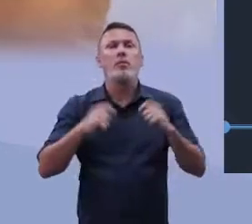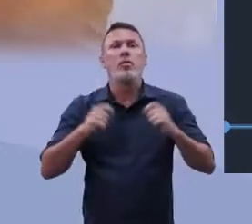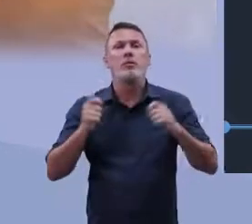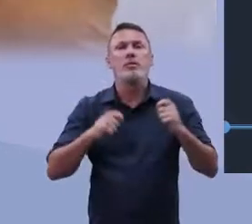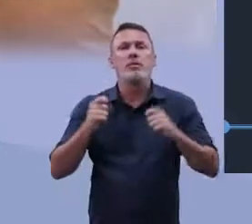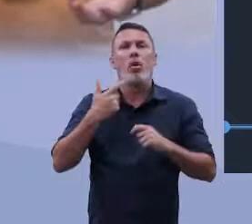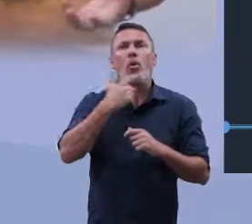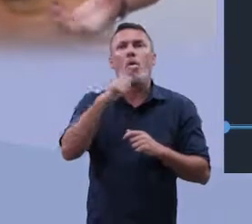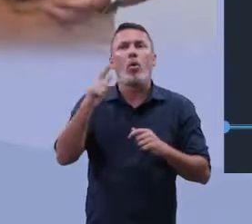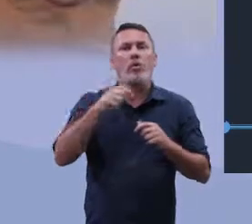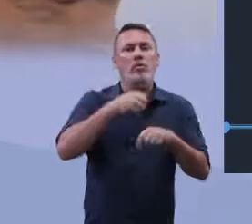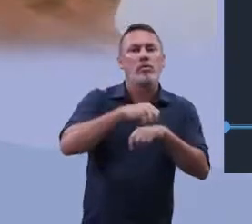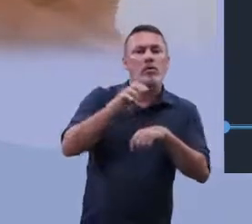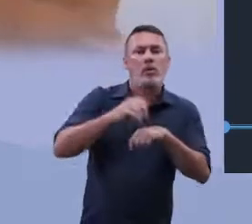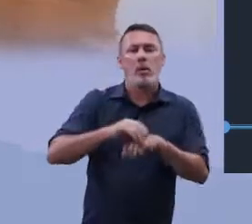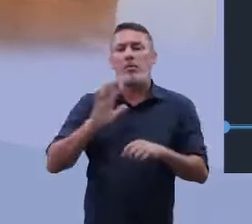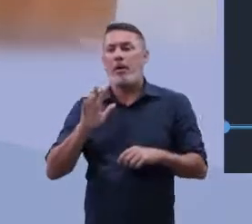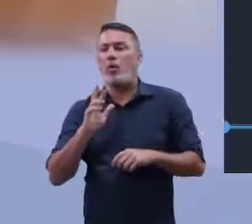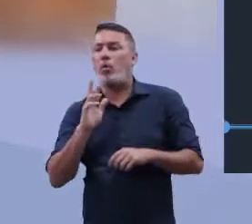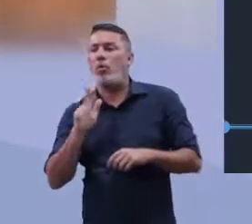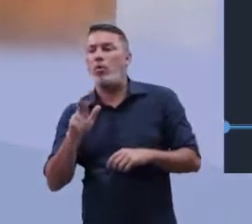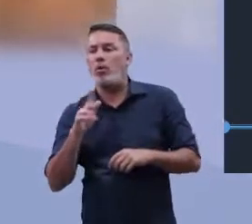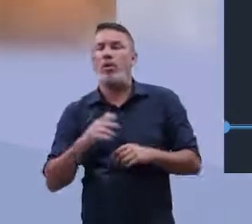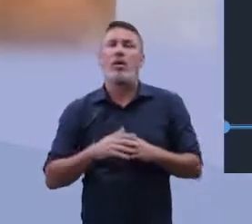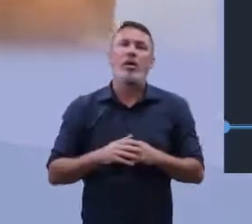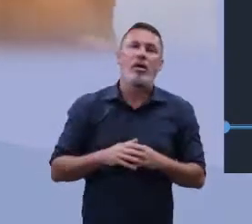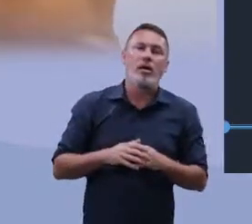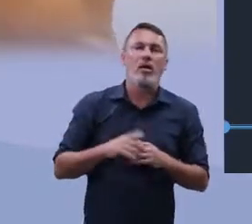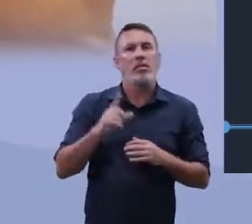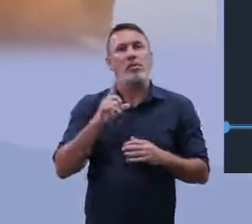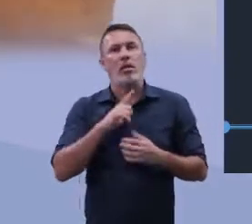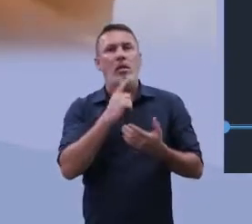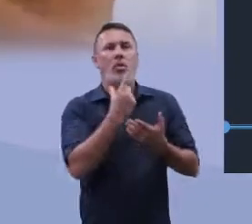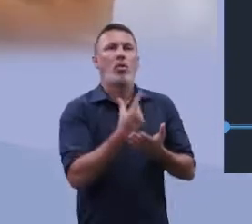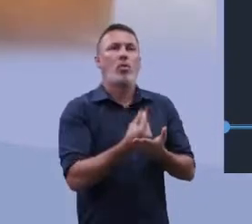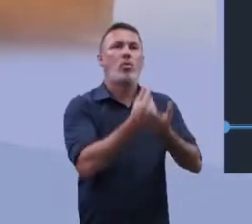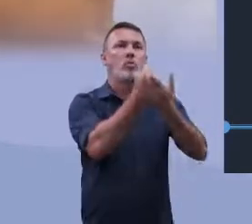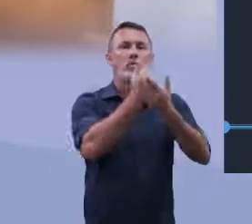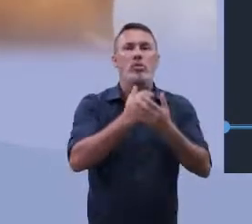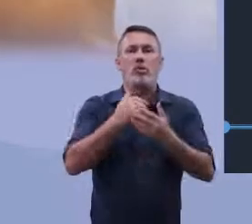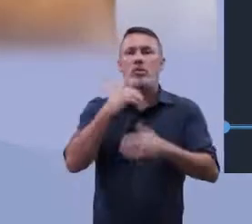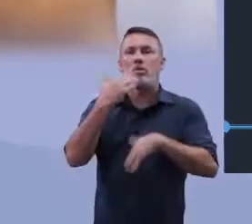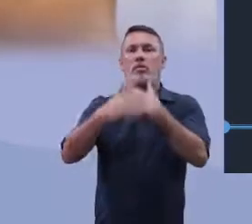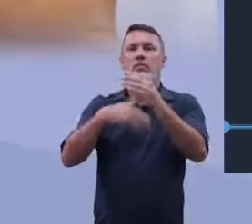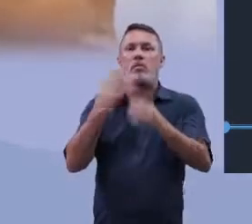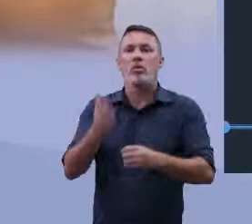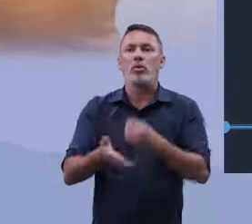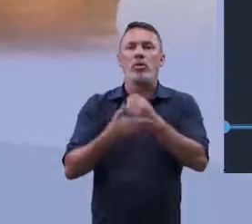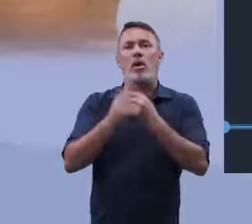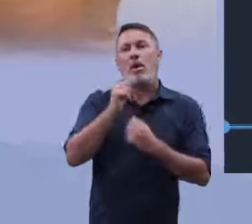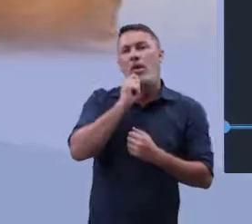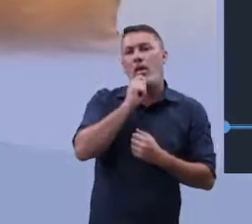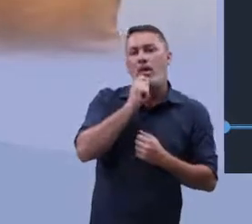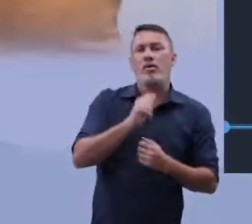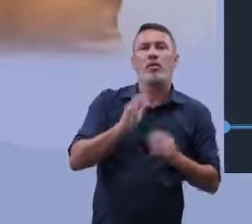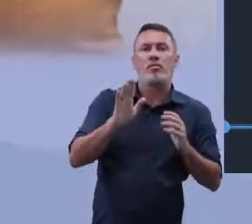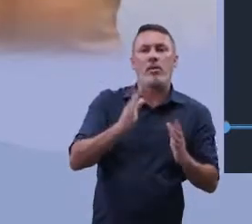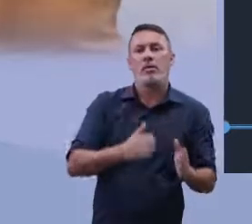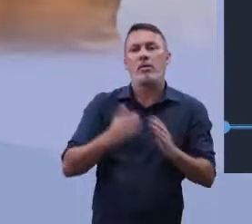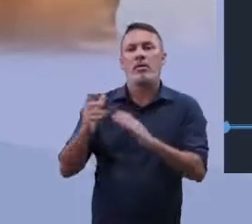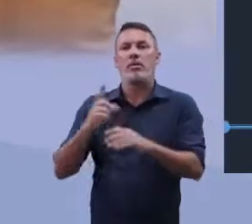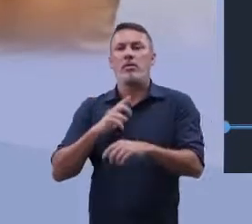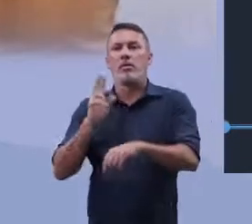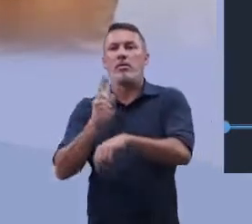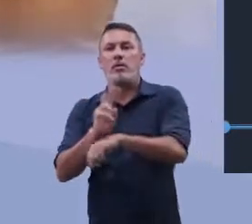outras possibilidades, mas não quer dizer que não caiu o consumismo ou não caiu o desenvolvimento sustentável no Enem, mas caiu